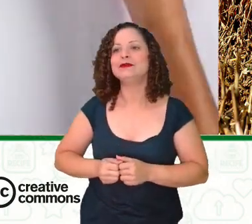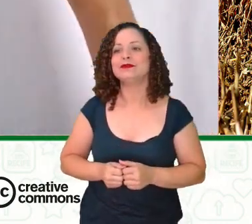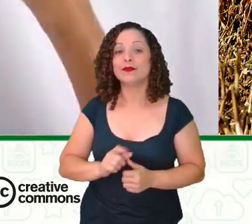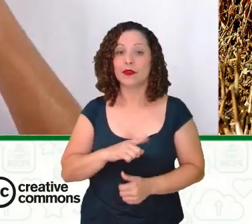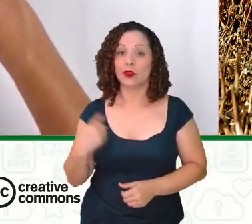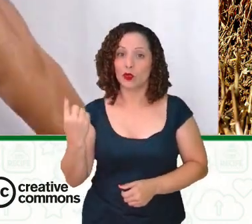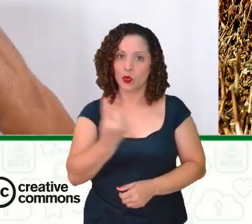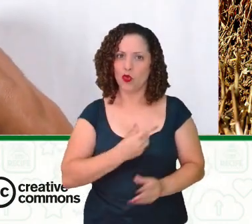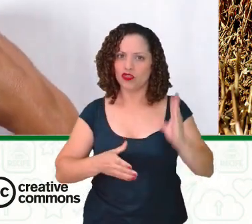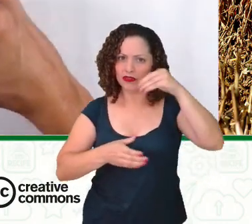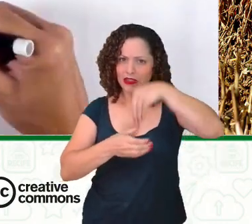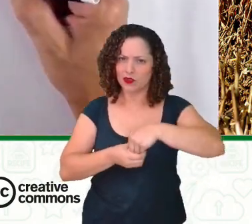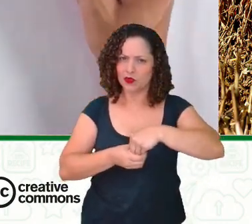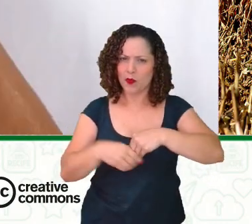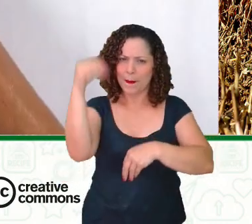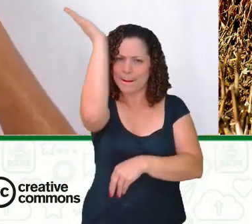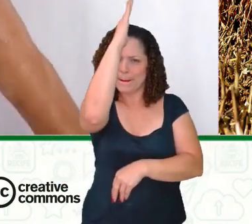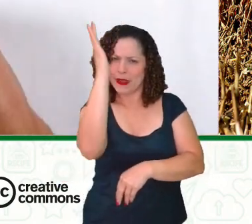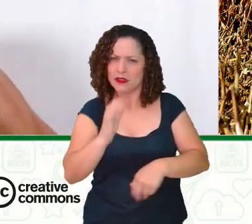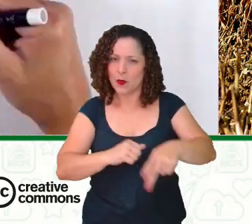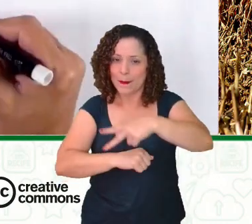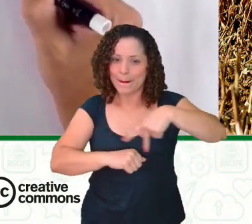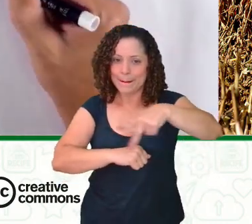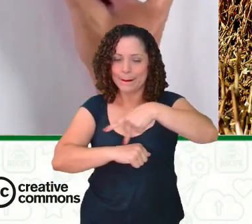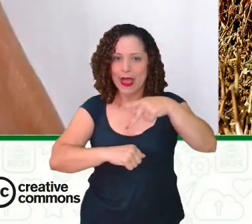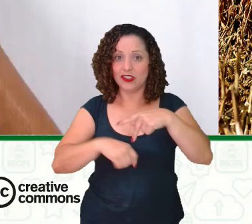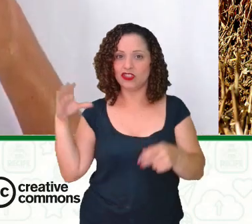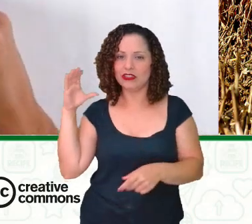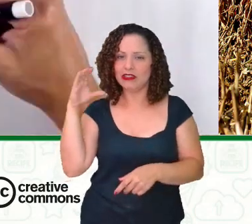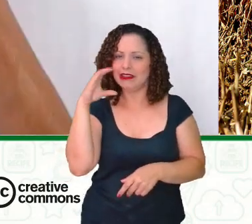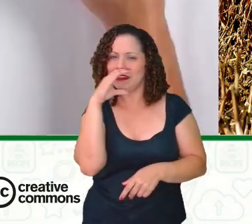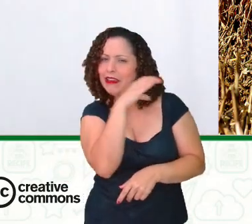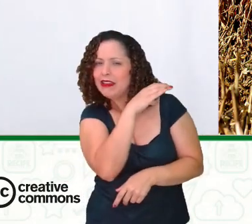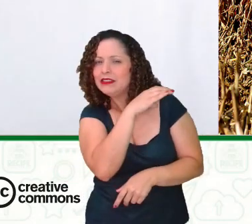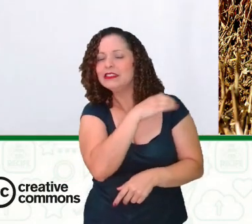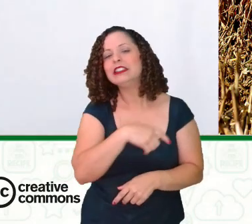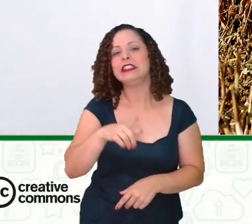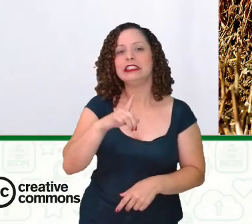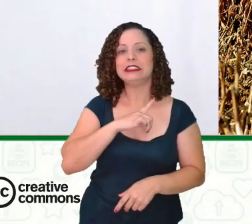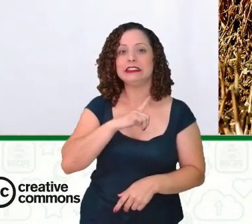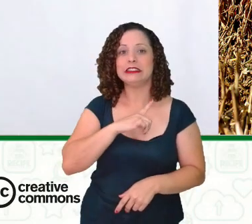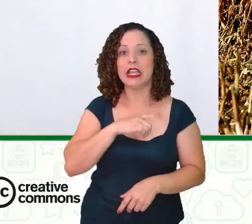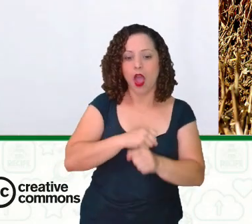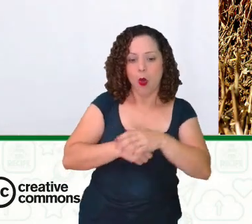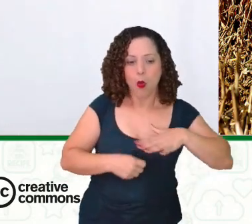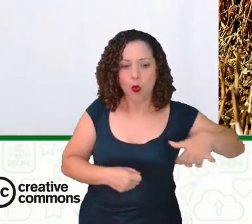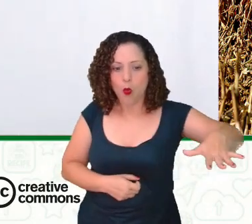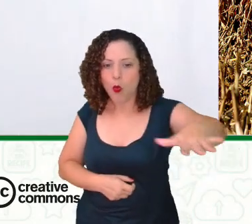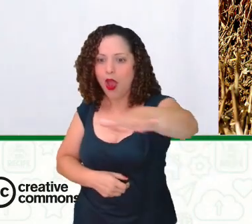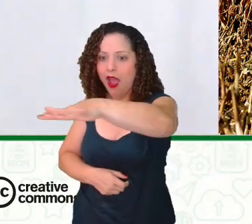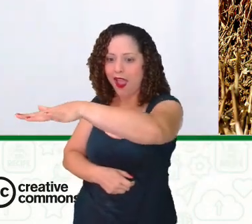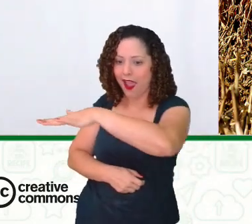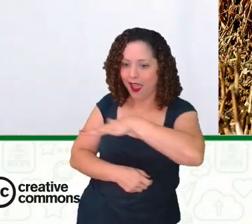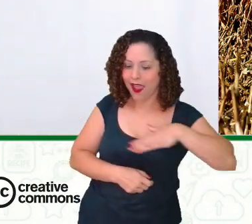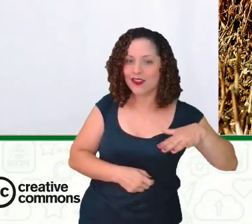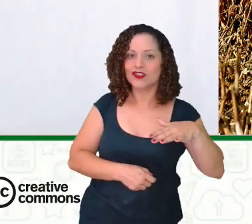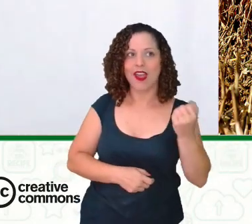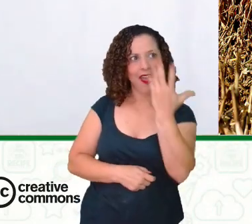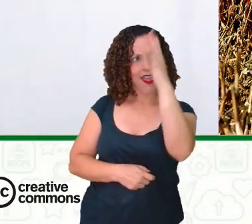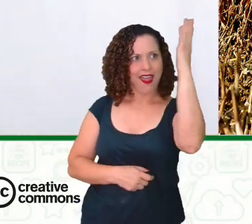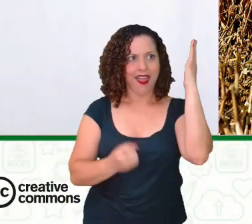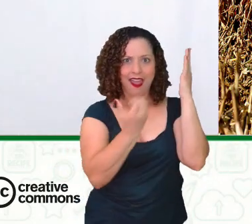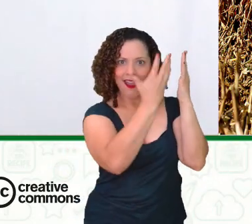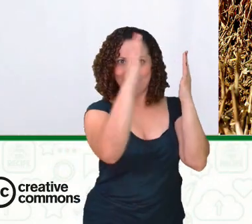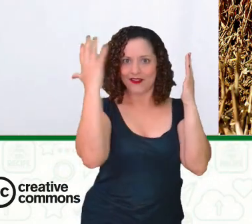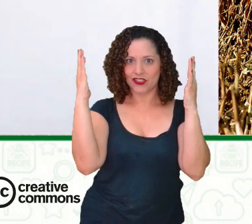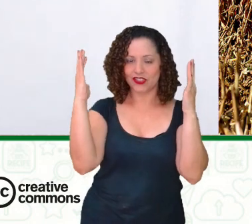em um país tropical que tem, ou que pelo menos deveria ter, grande parte da sua extensão territorial coberta por matas e florestas,